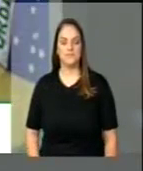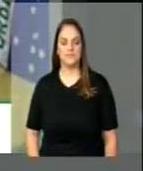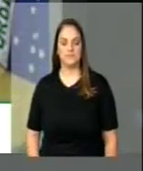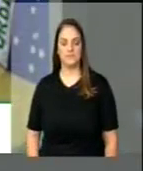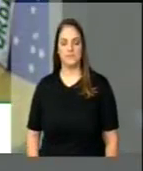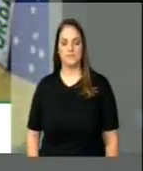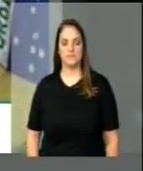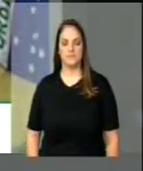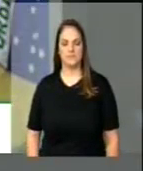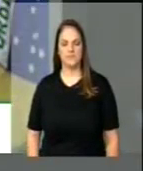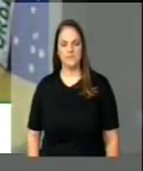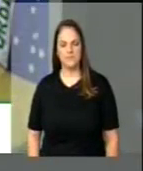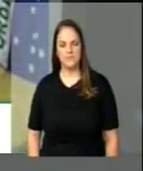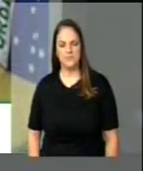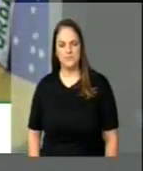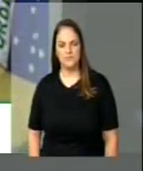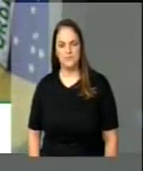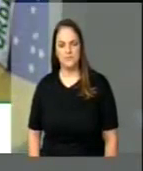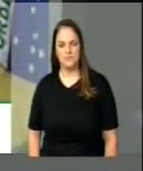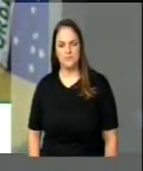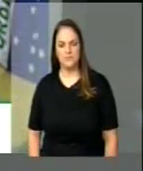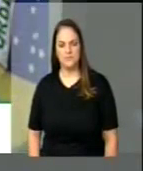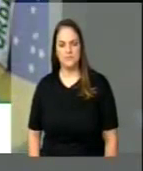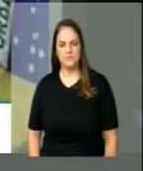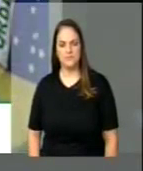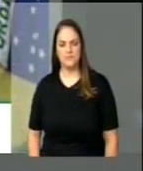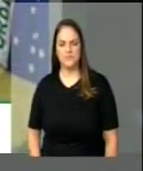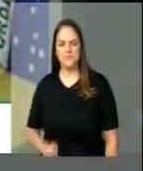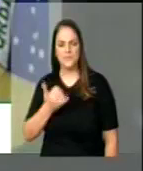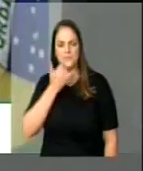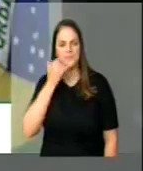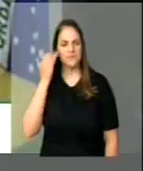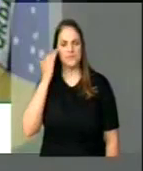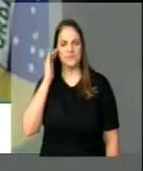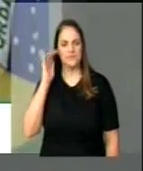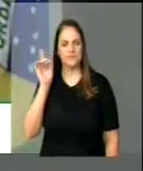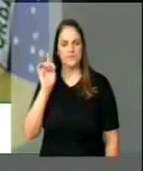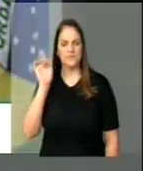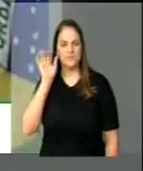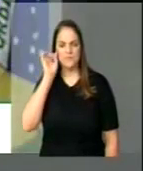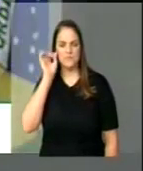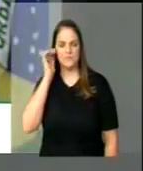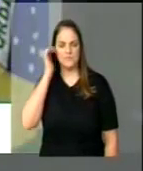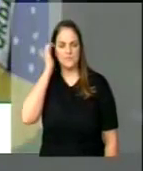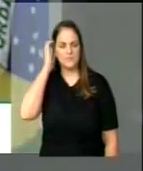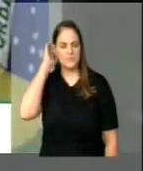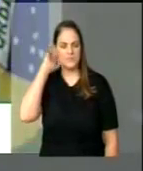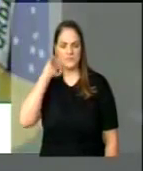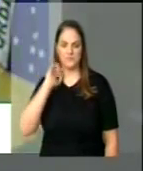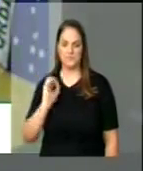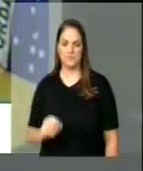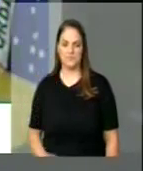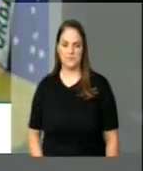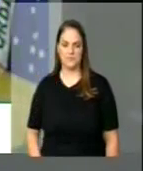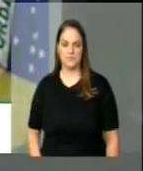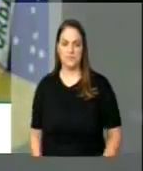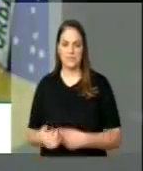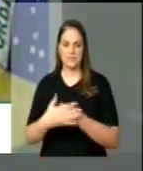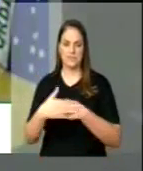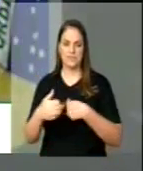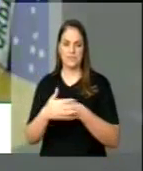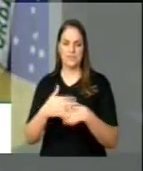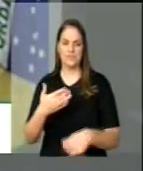sua terra e realmente minhas homenagens ao meu querido deputado. Ilustre e querido